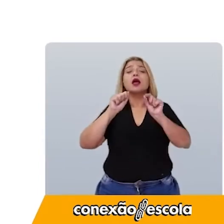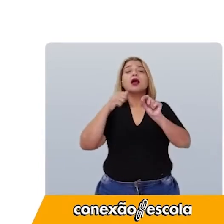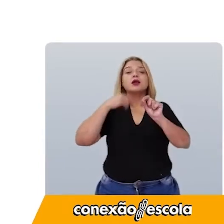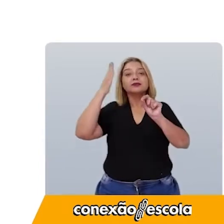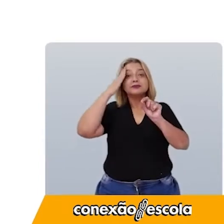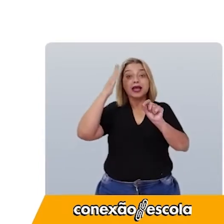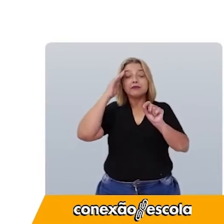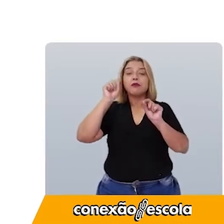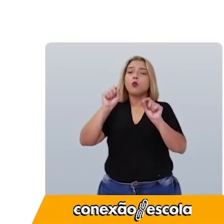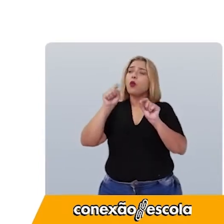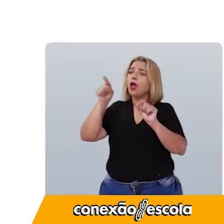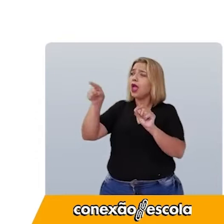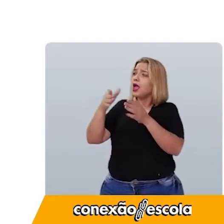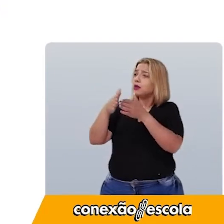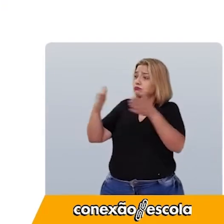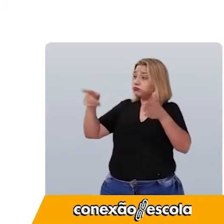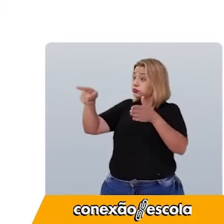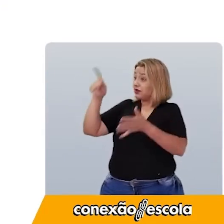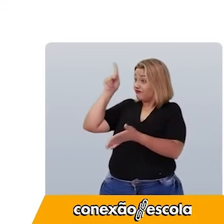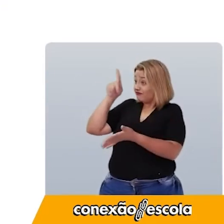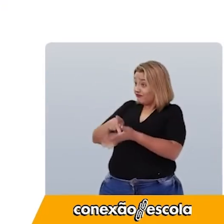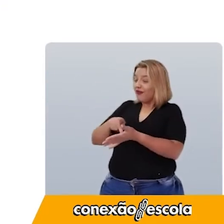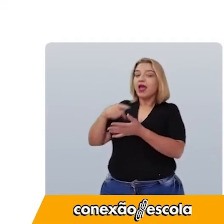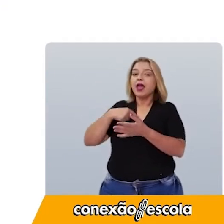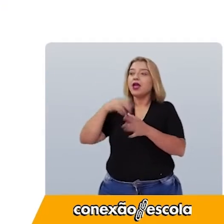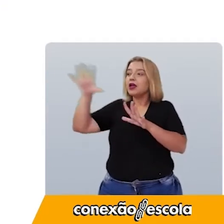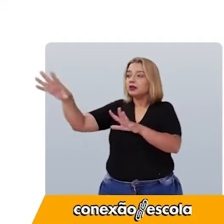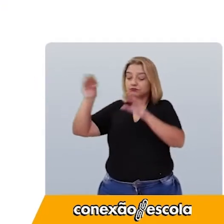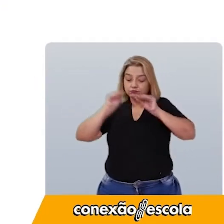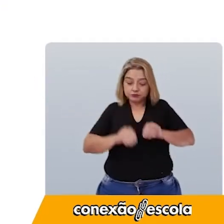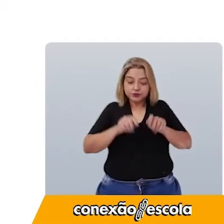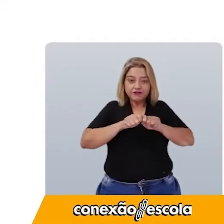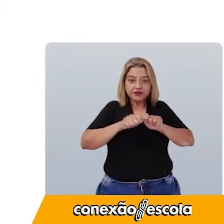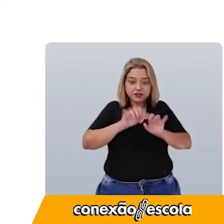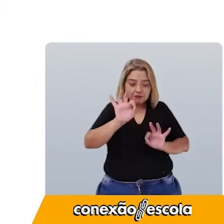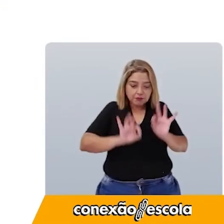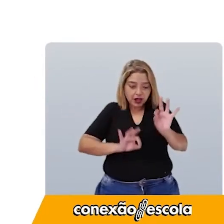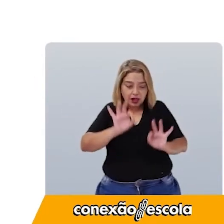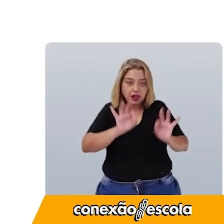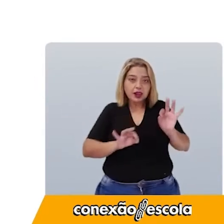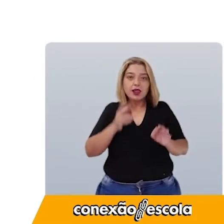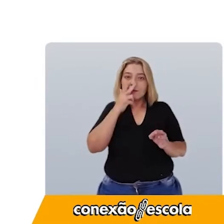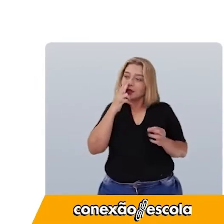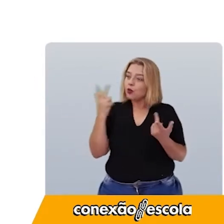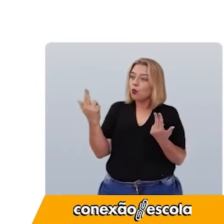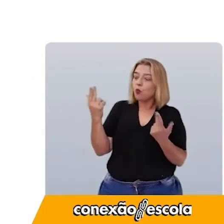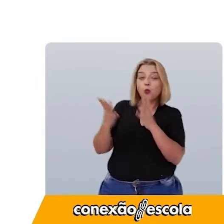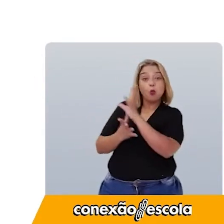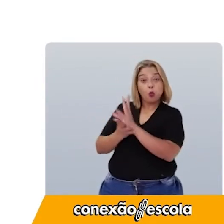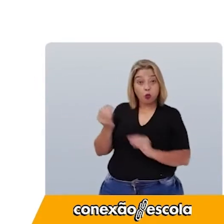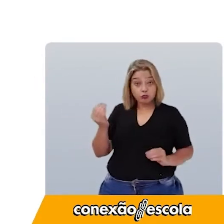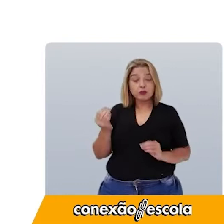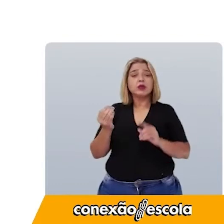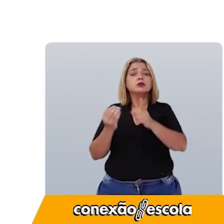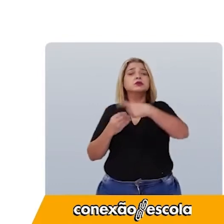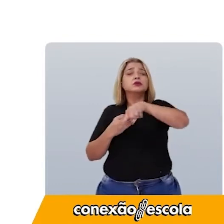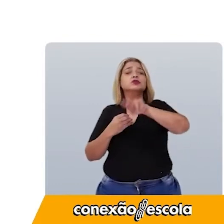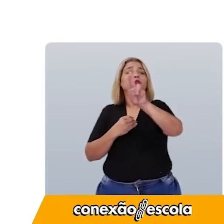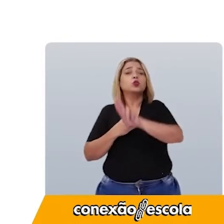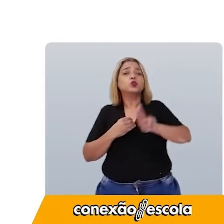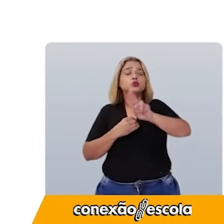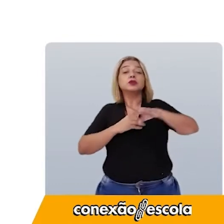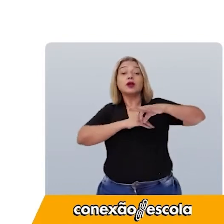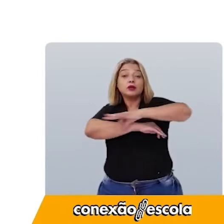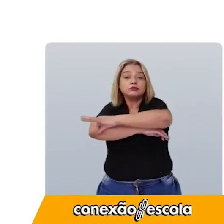sua representação ou desenho. É muito usada na arquitetura, na engenharia e